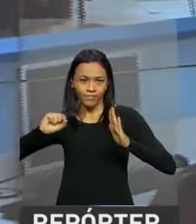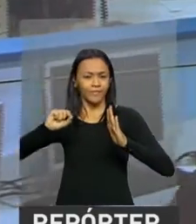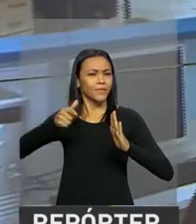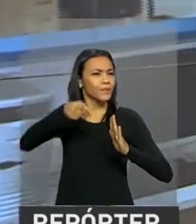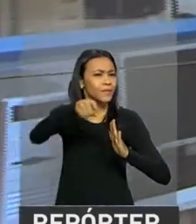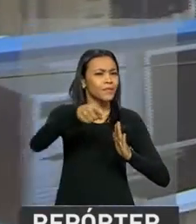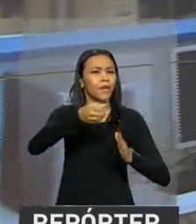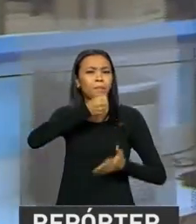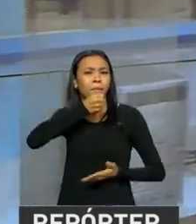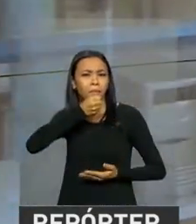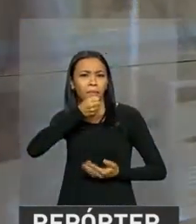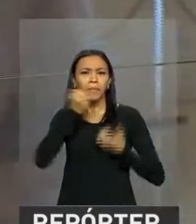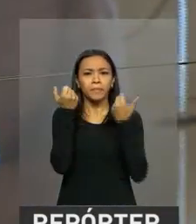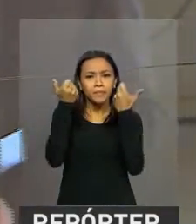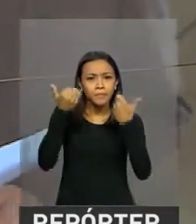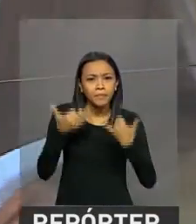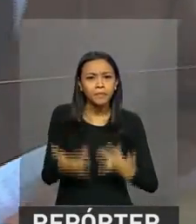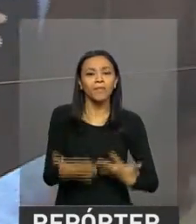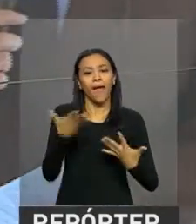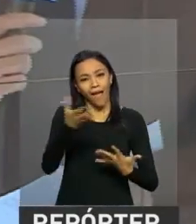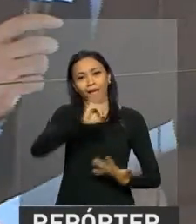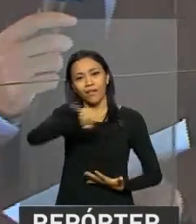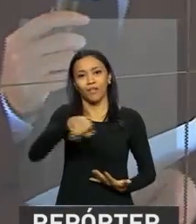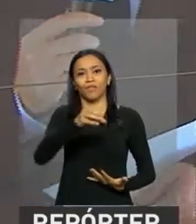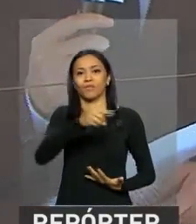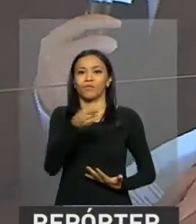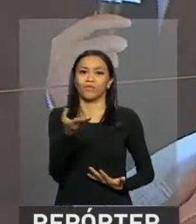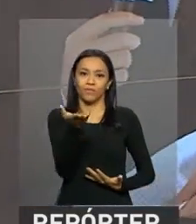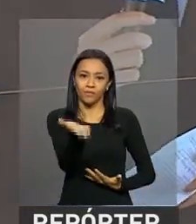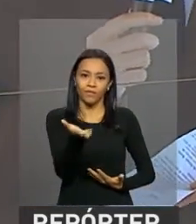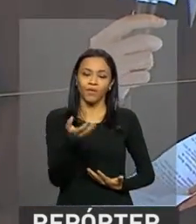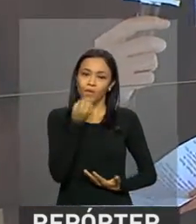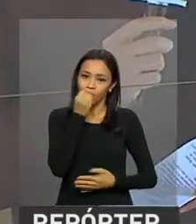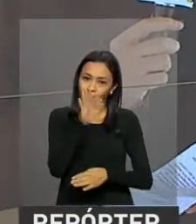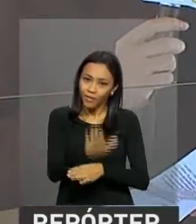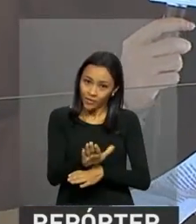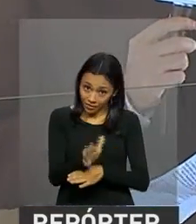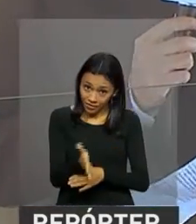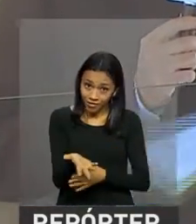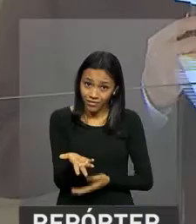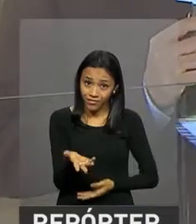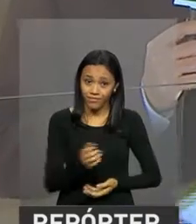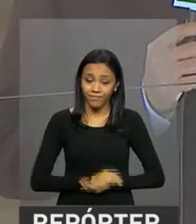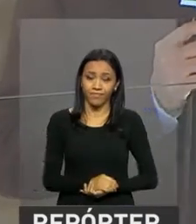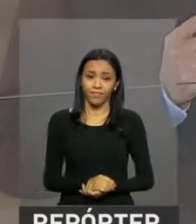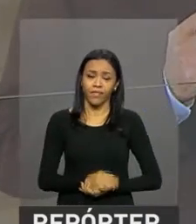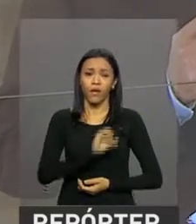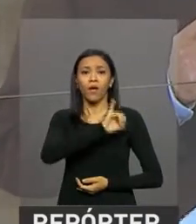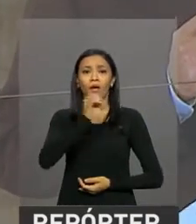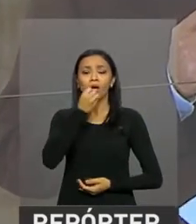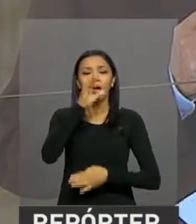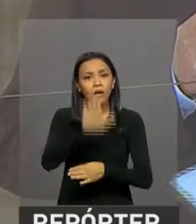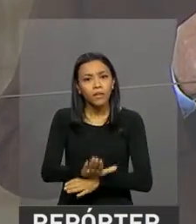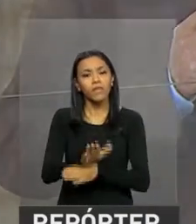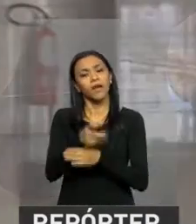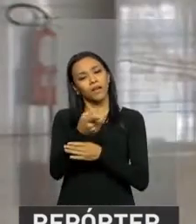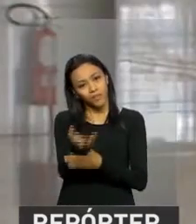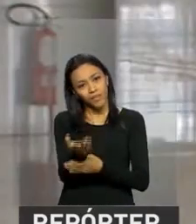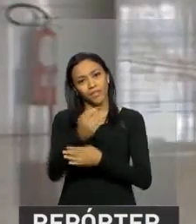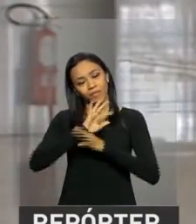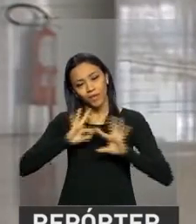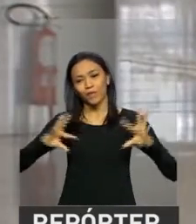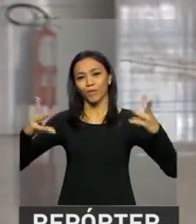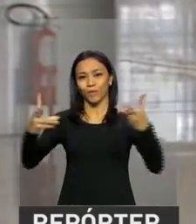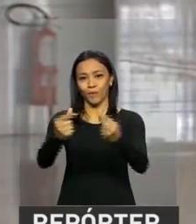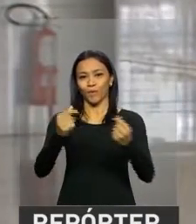nos traz as informações é João Pedro Neto. João, boa tarde já, né? Oi, Jaime, boa tarde para você também, boa tarde para